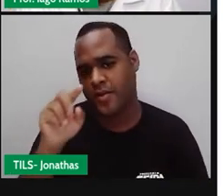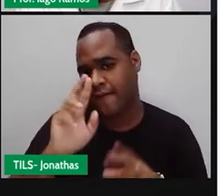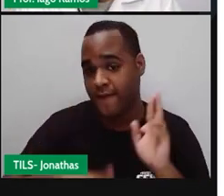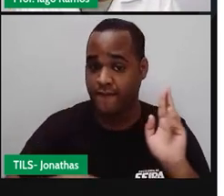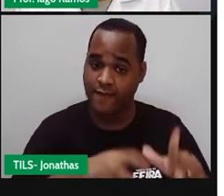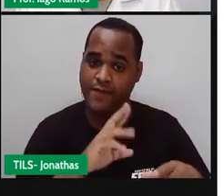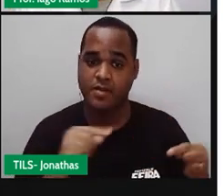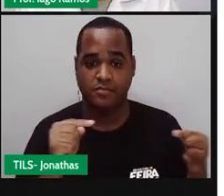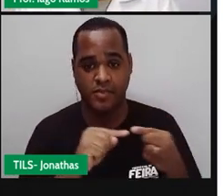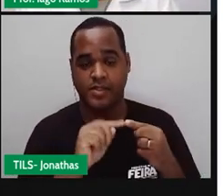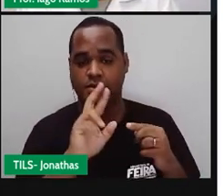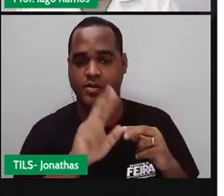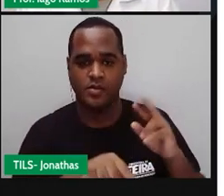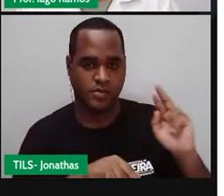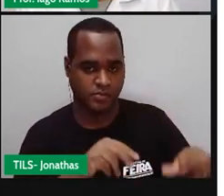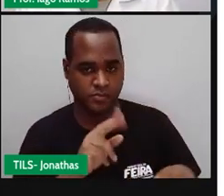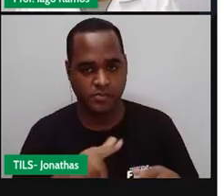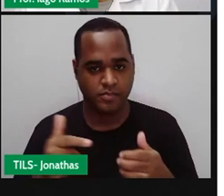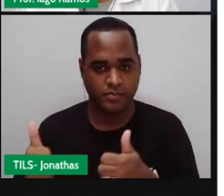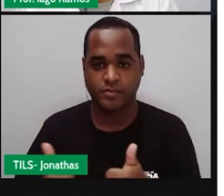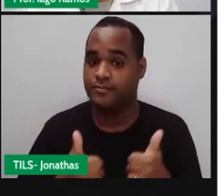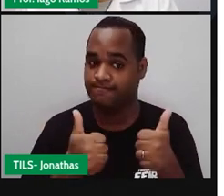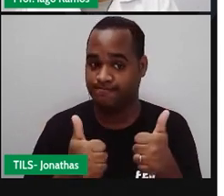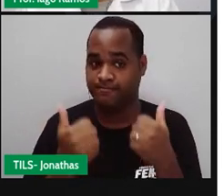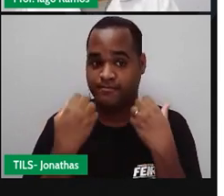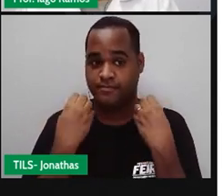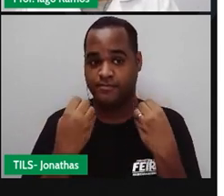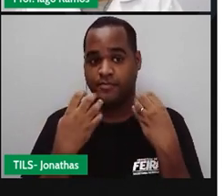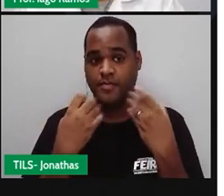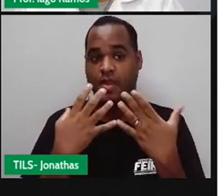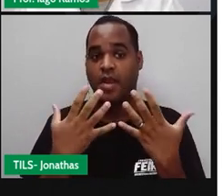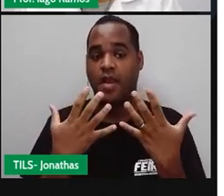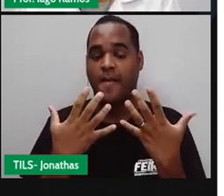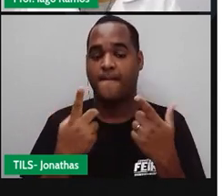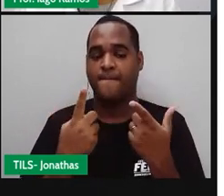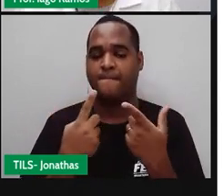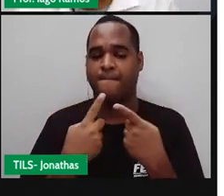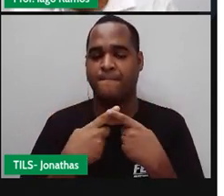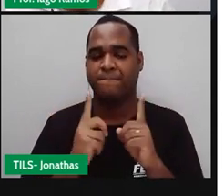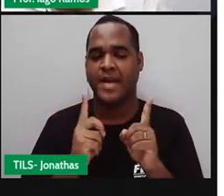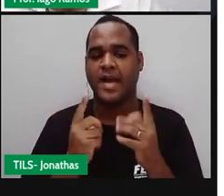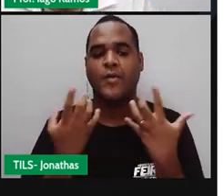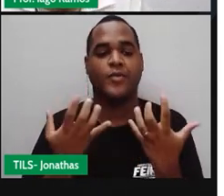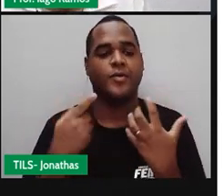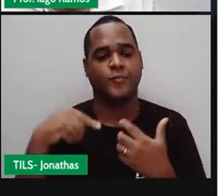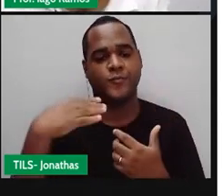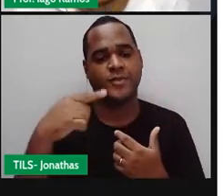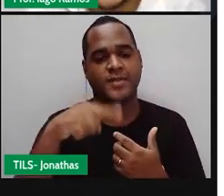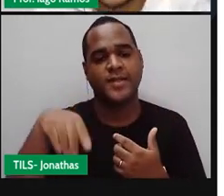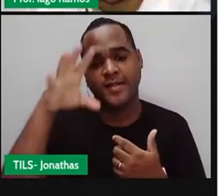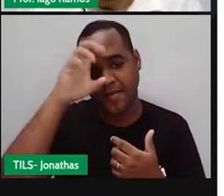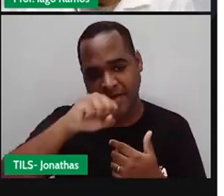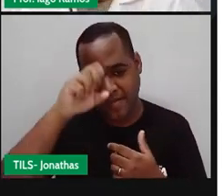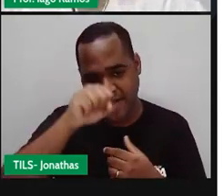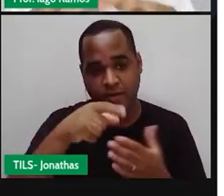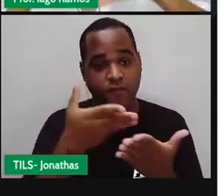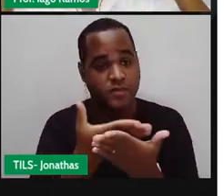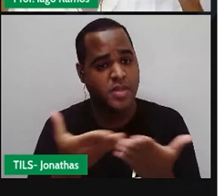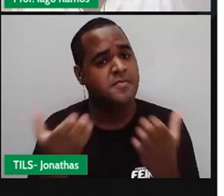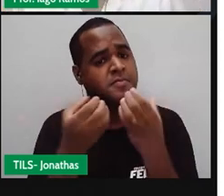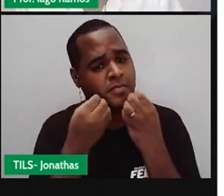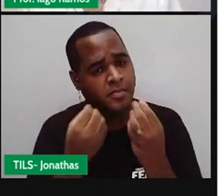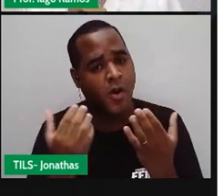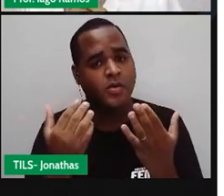outra tá bom beleza mas eu quero que você continue Ah tá bom